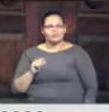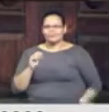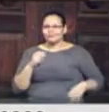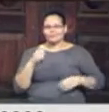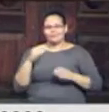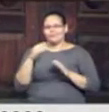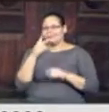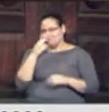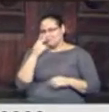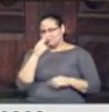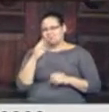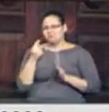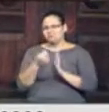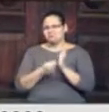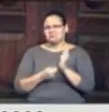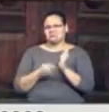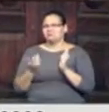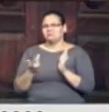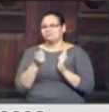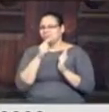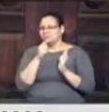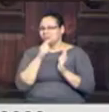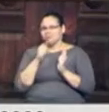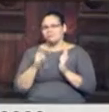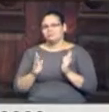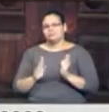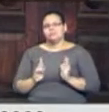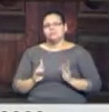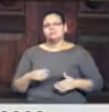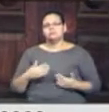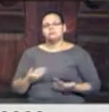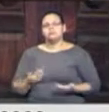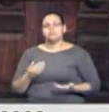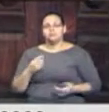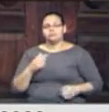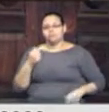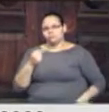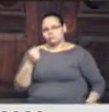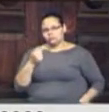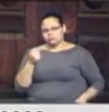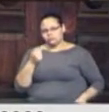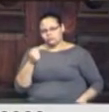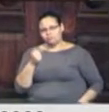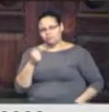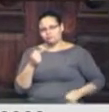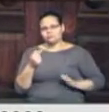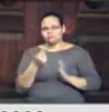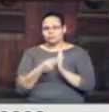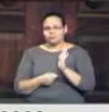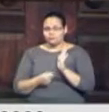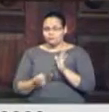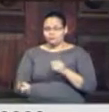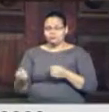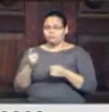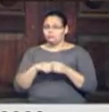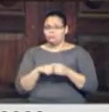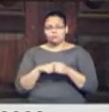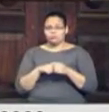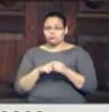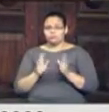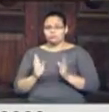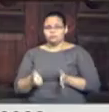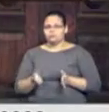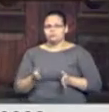elaboradas. Basta dizer que 7 delas já voltaram das